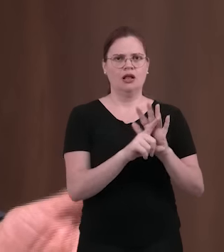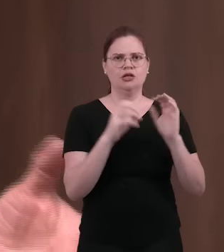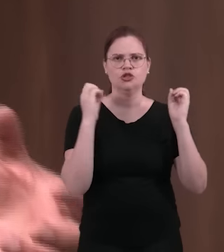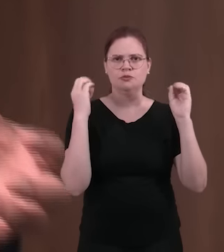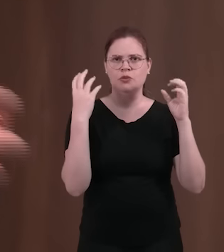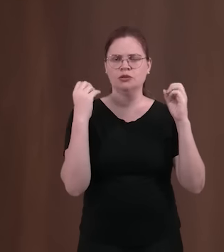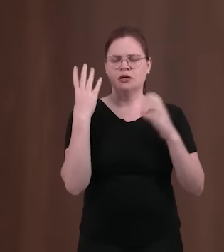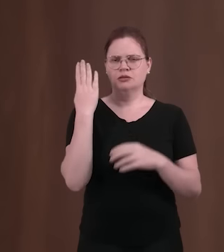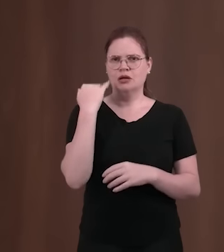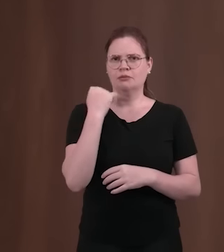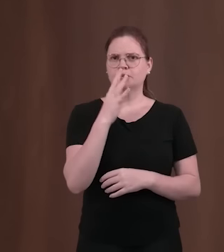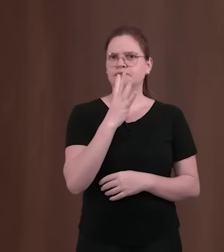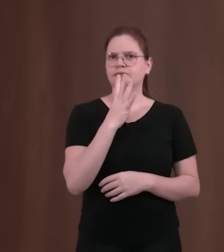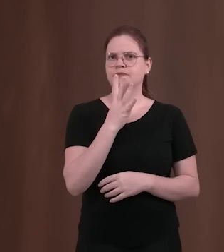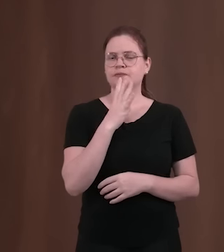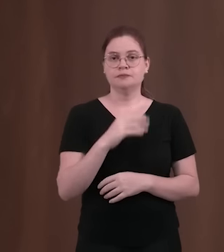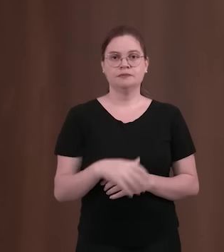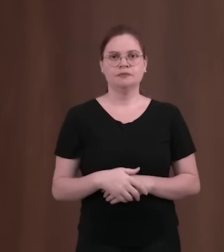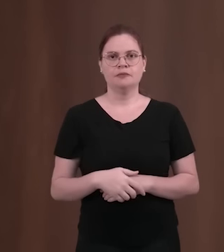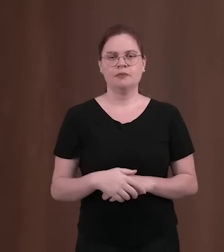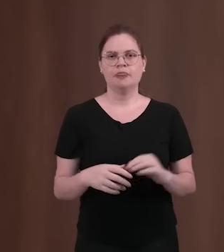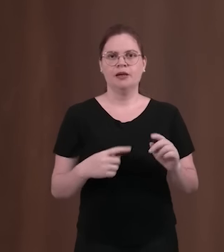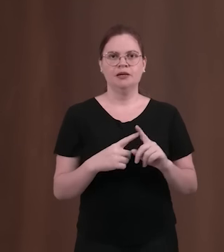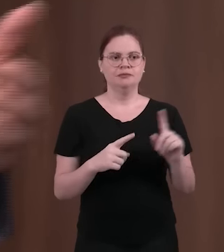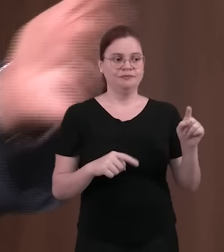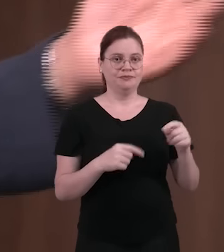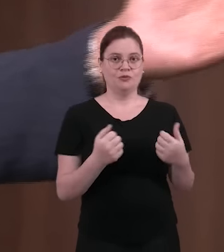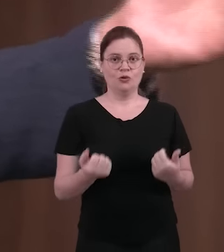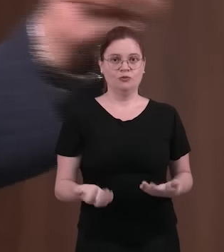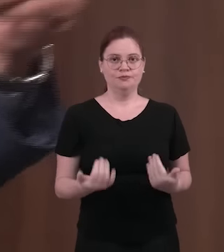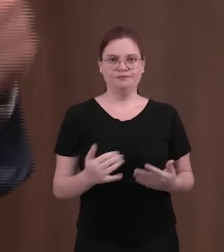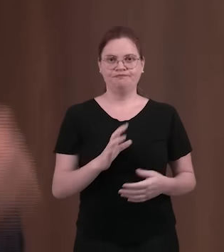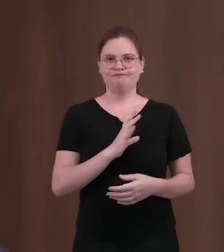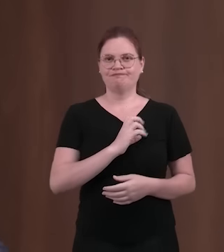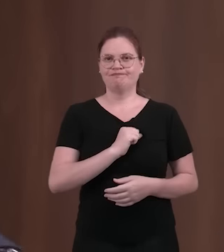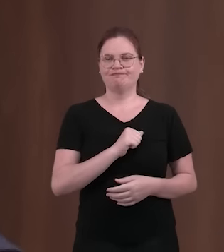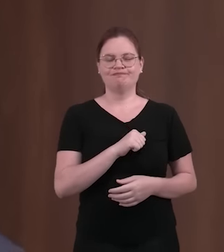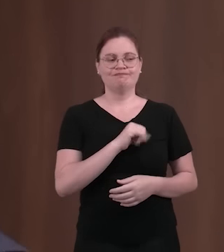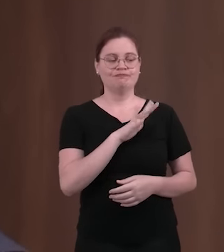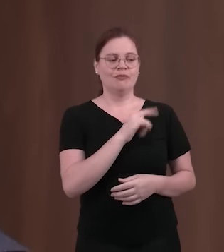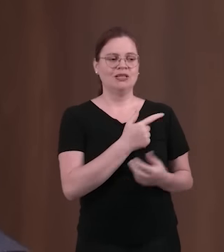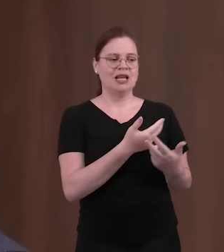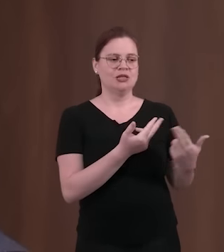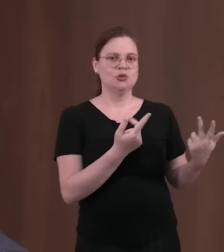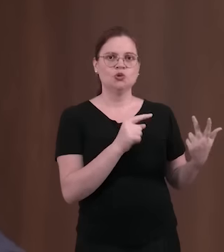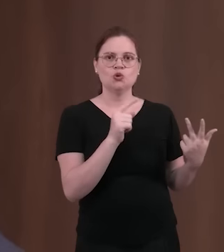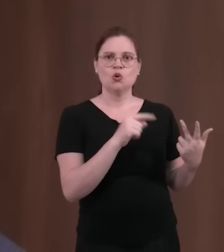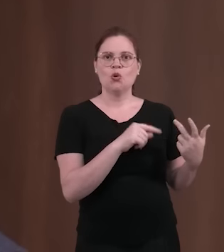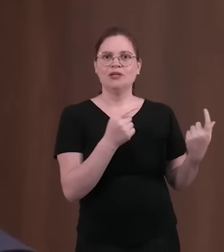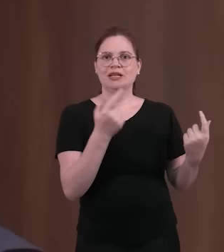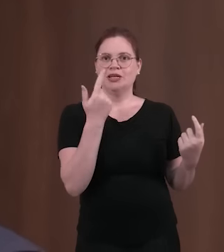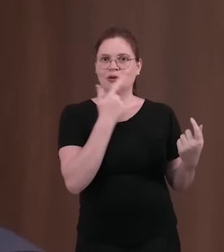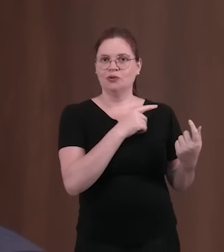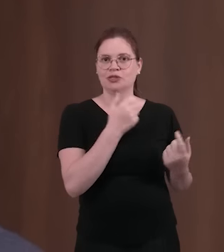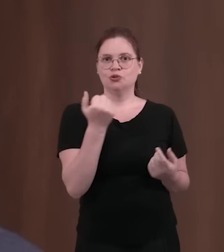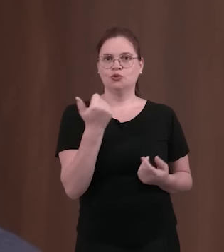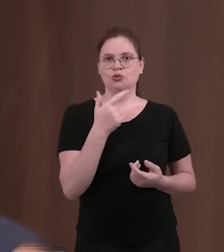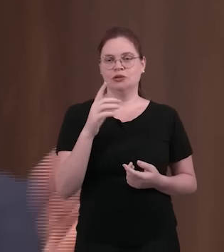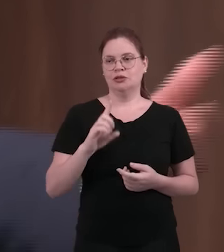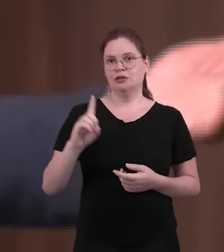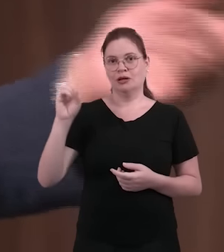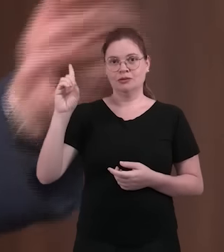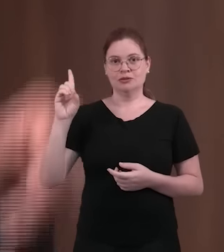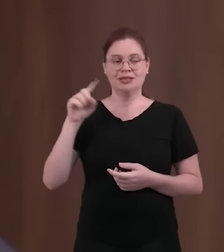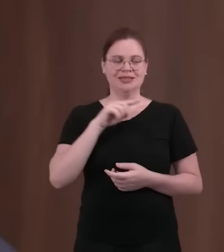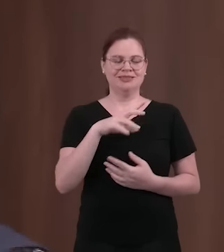ele estava agarrado, ele amou mais a bênção do que o abençoador. E saiu dali triste, porque